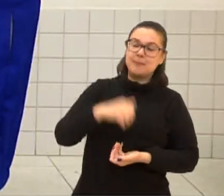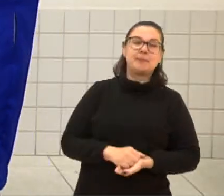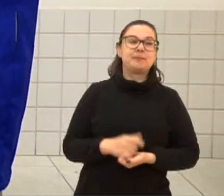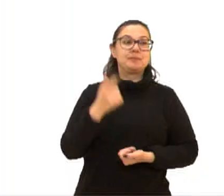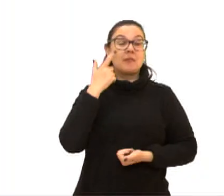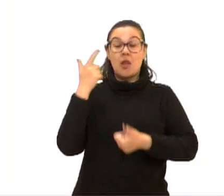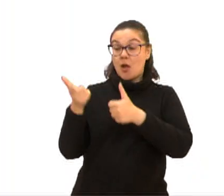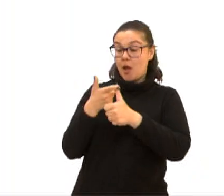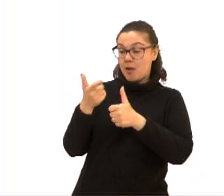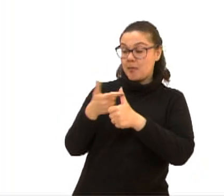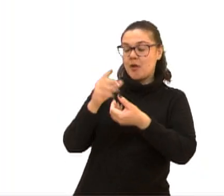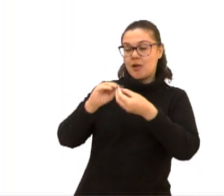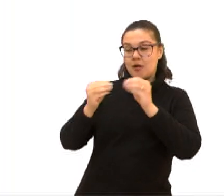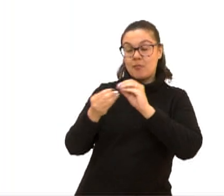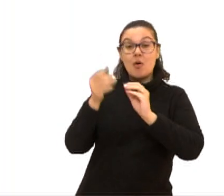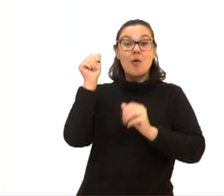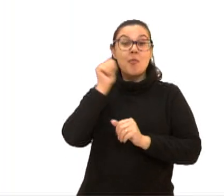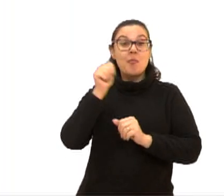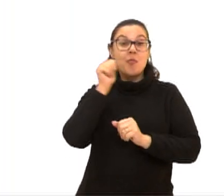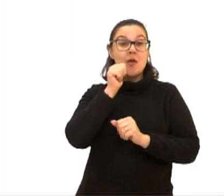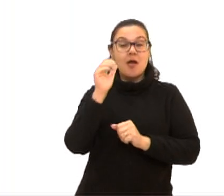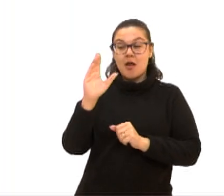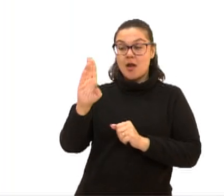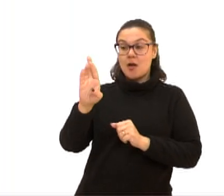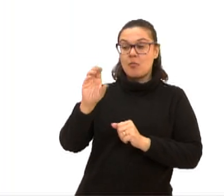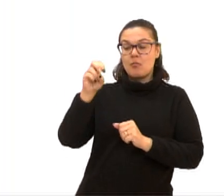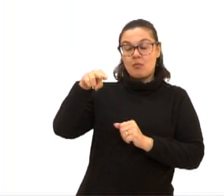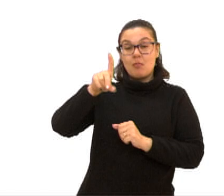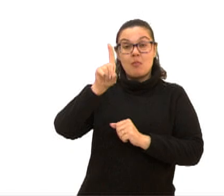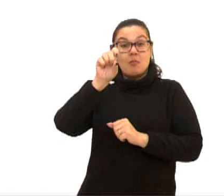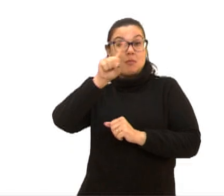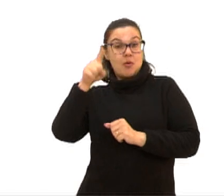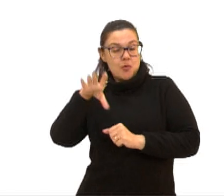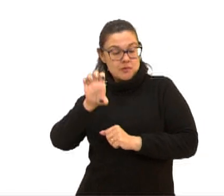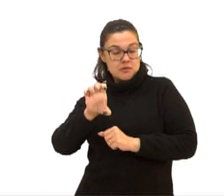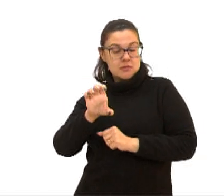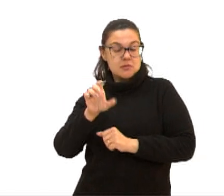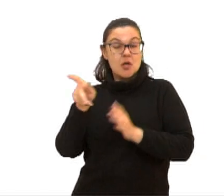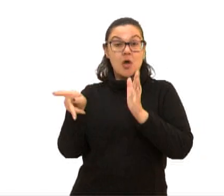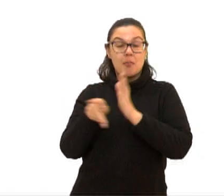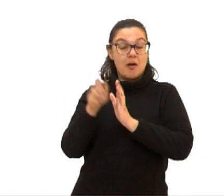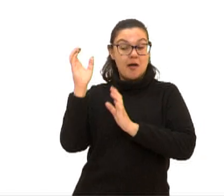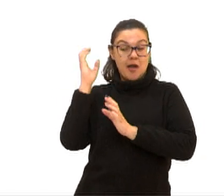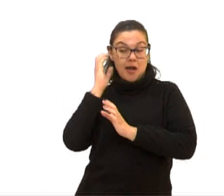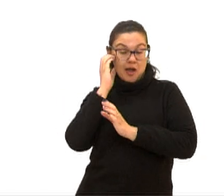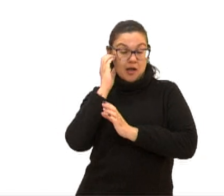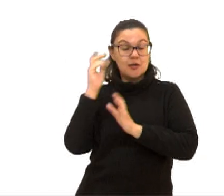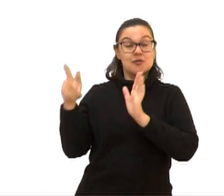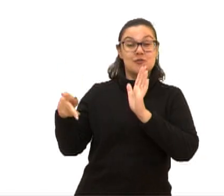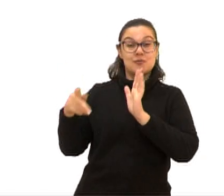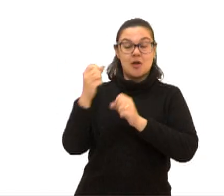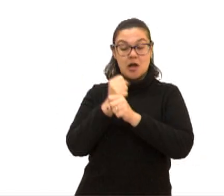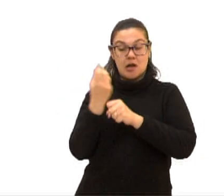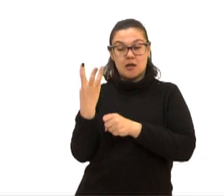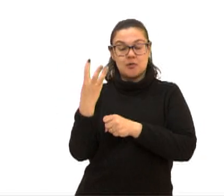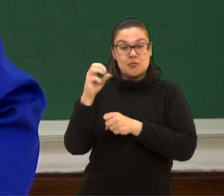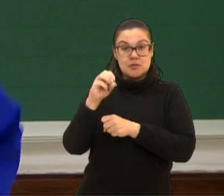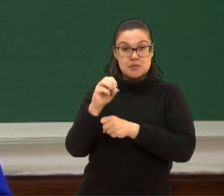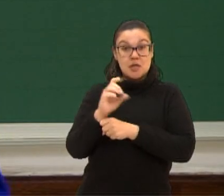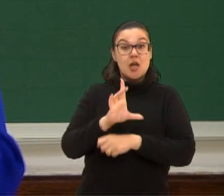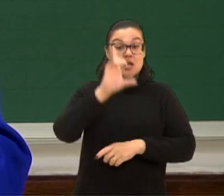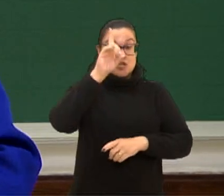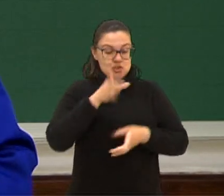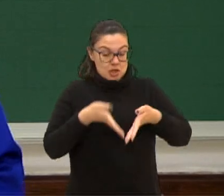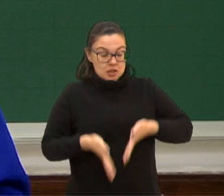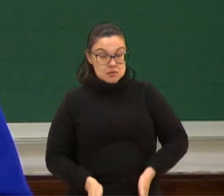a primeira novela foi Mulheres de Bronze, na Rádio Tupi, nos anos 30. A primeira. E Direito de Nascer bateu